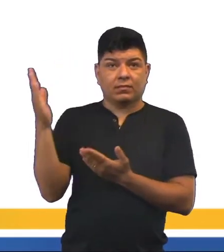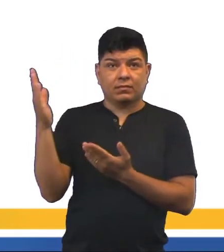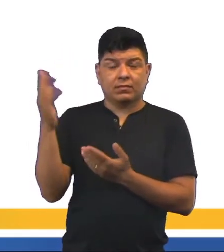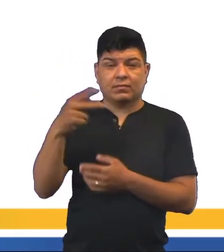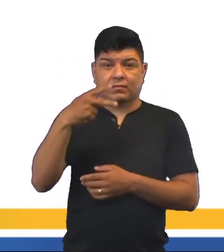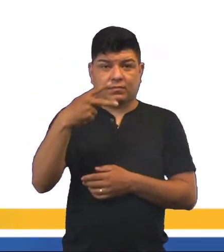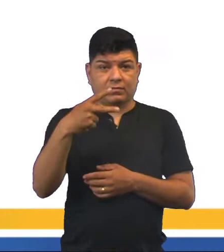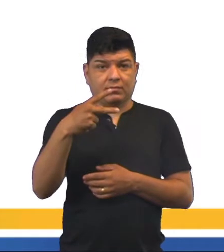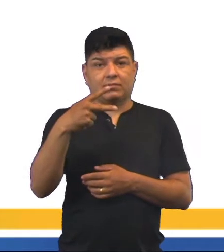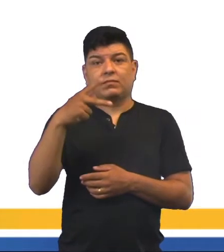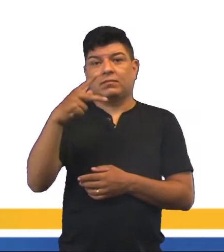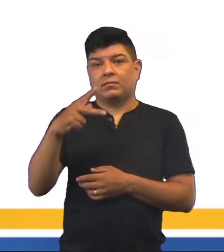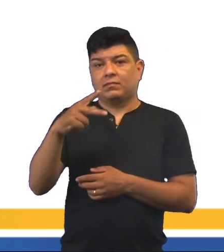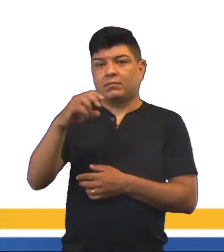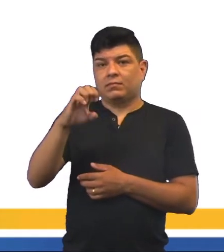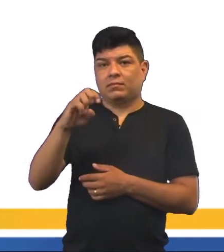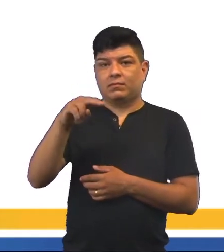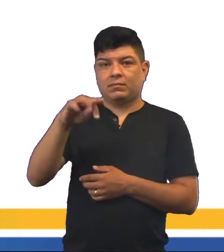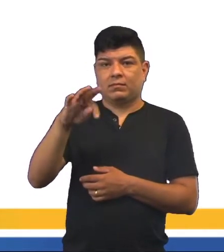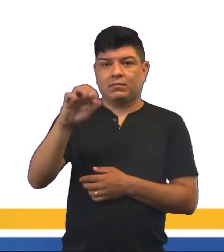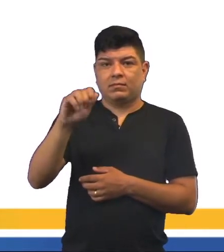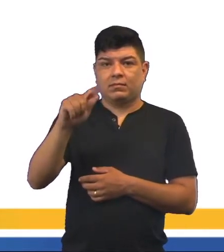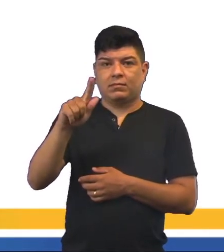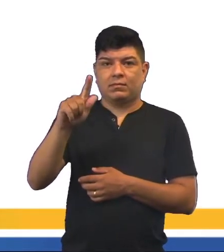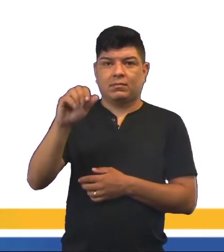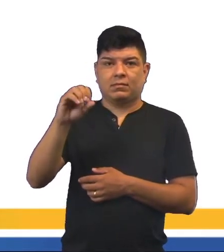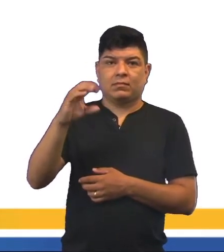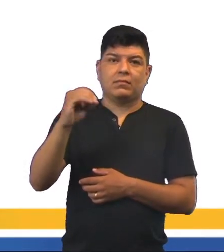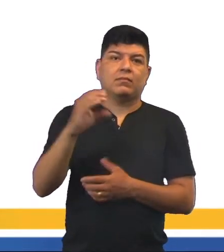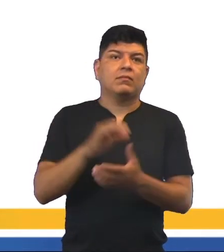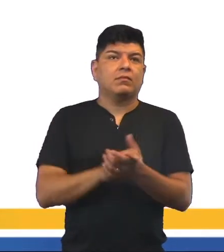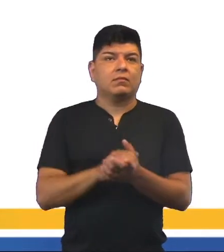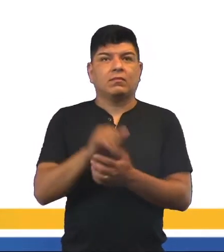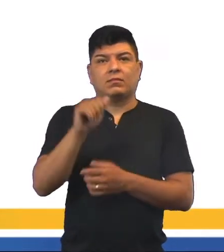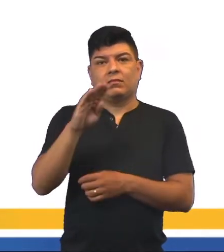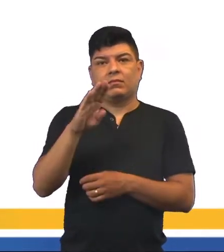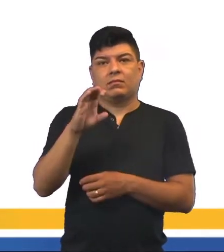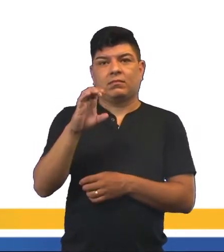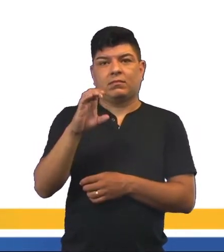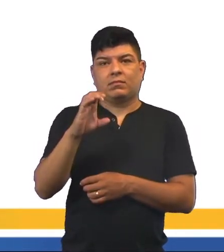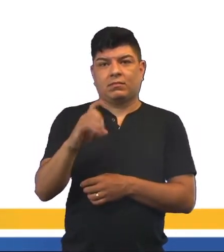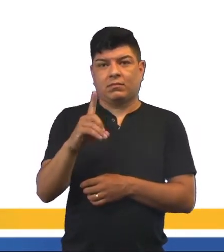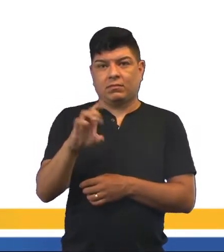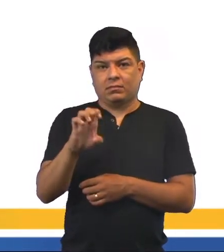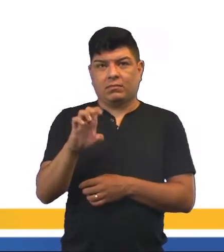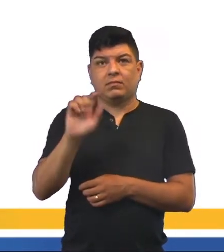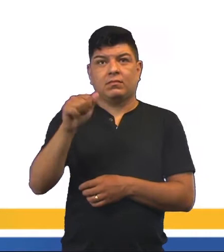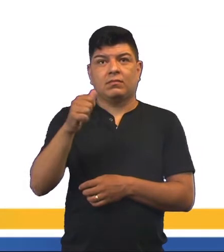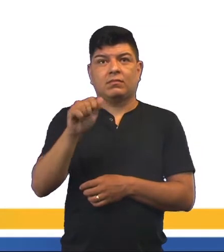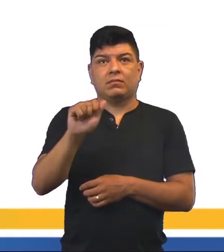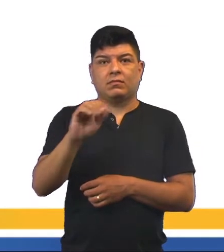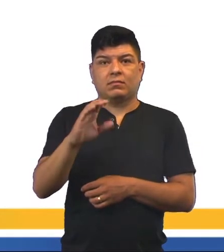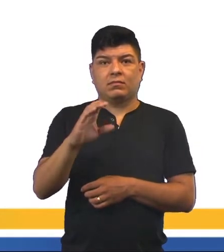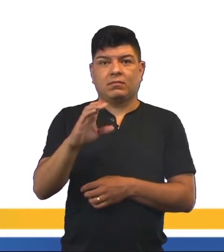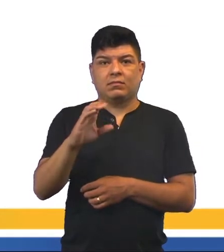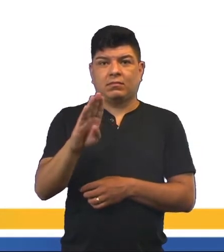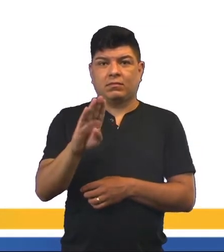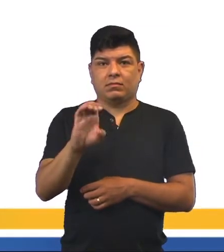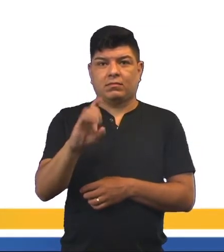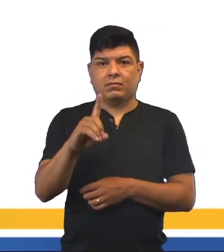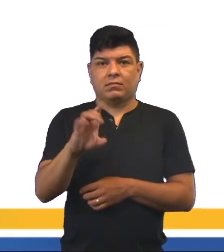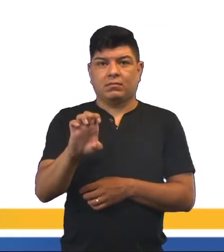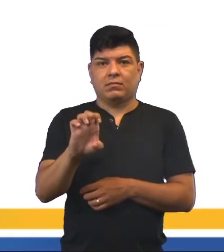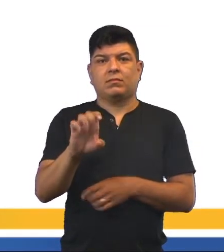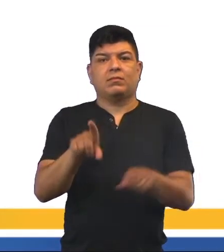dois pentágonos. Né? O A, B, C, D, E e o outro menor, A linha, B linha, C linha, D, E